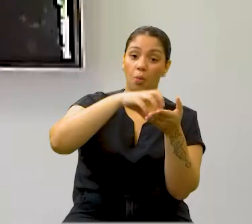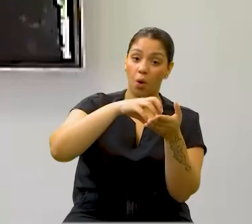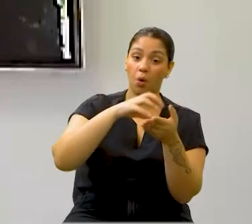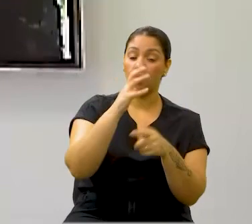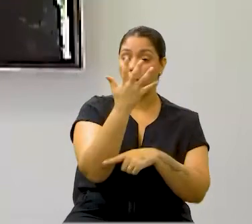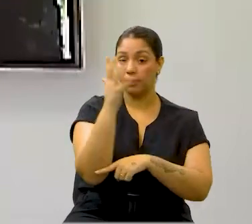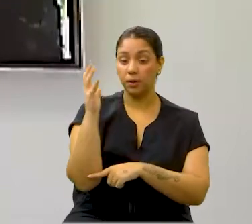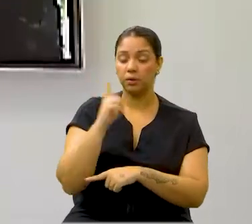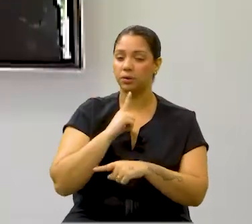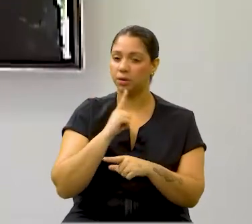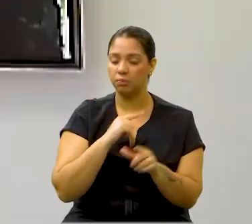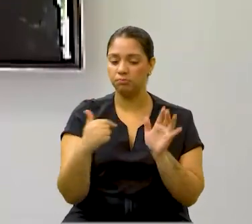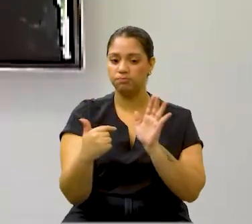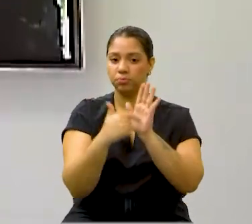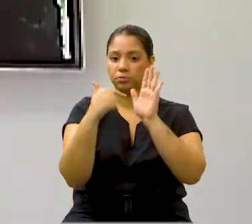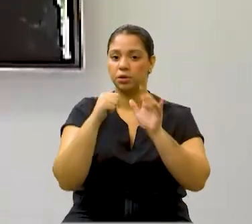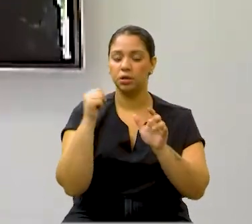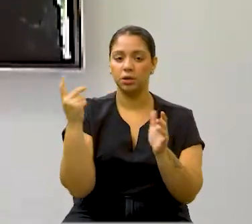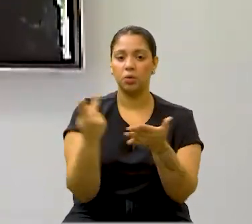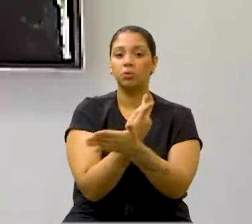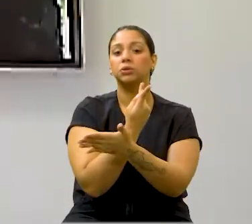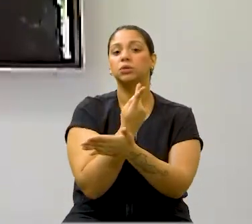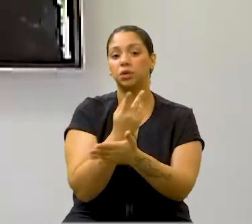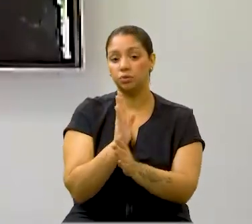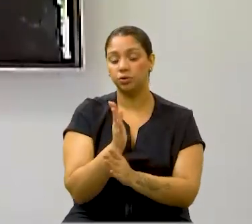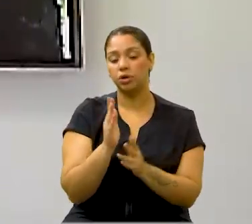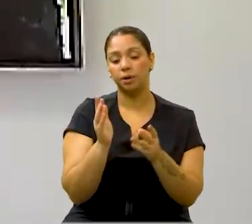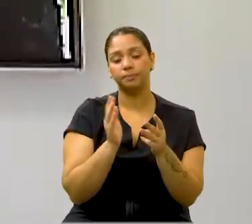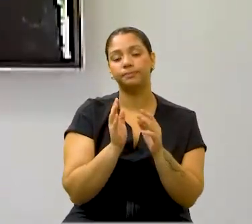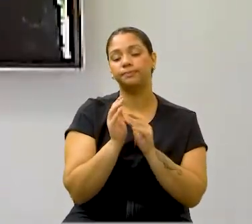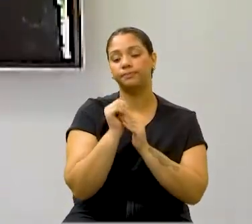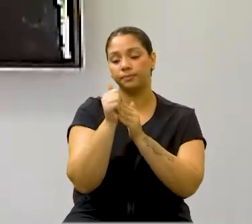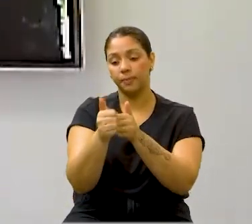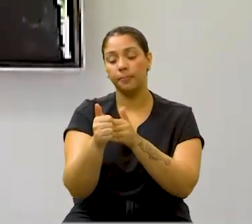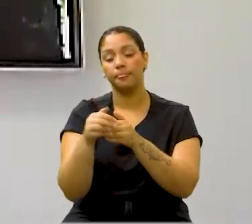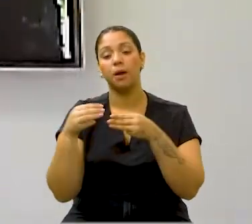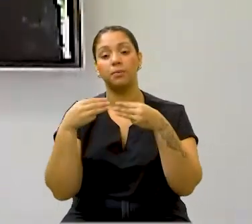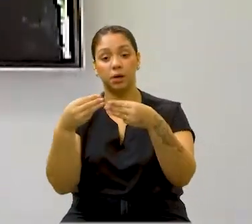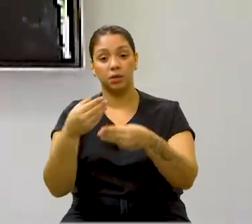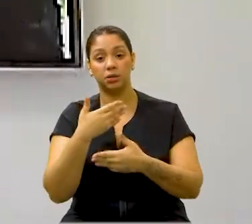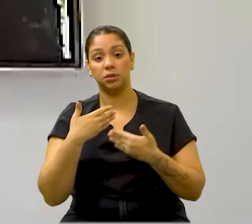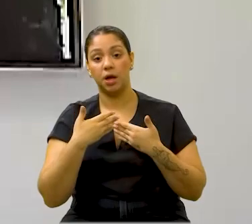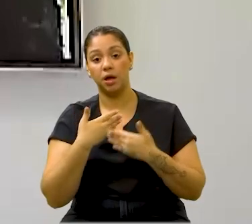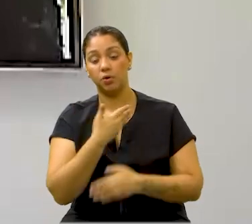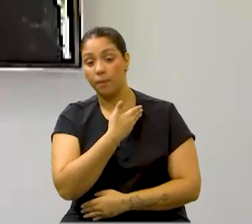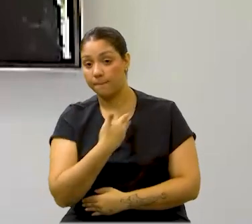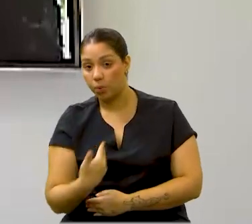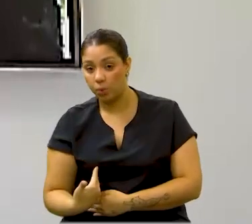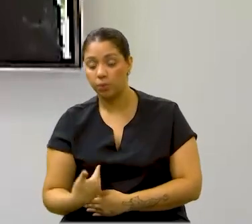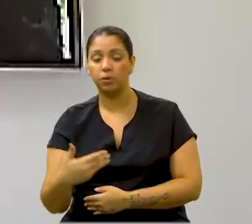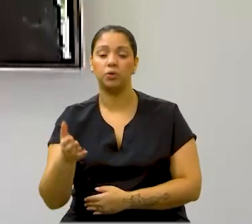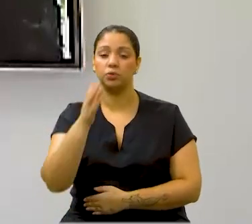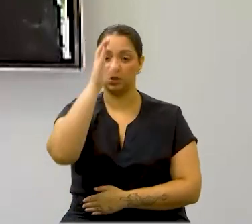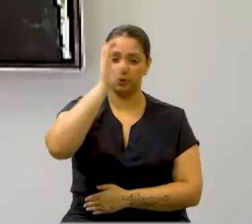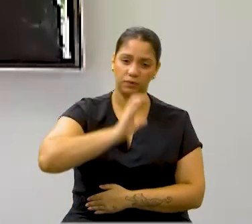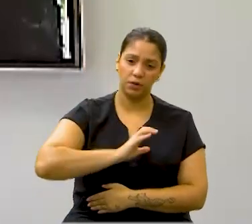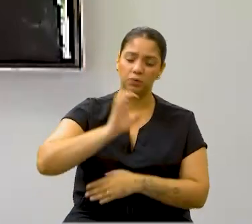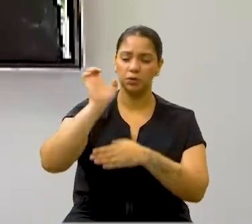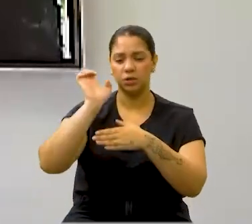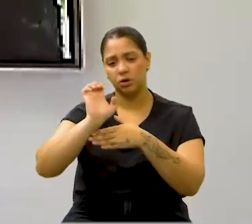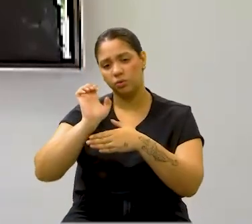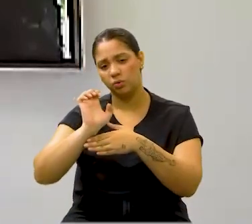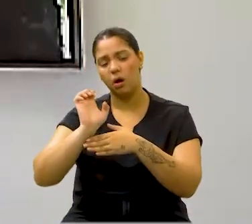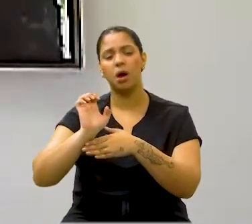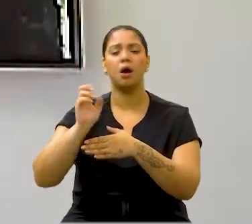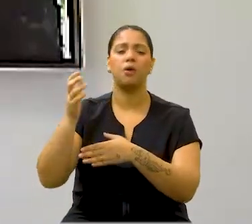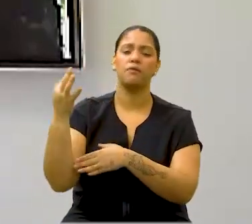ele verifica o dano, ele encaminha isso para o Ministério Público Civil, né, ou estadual, federal,